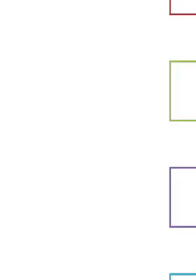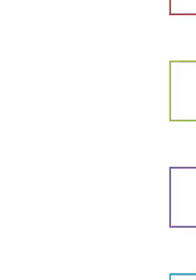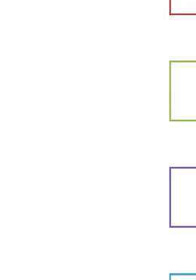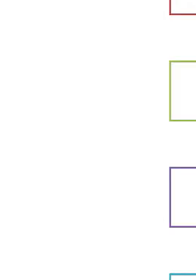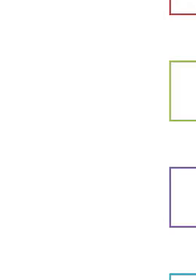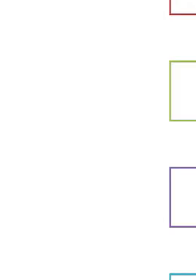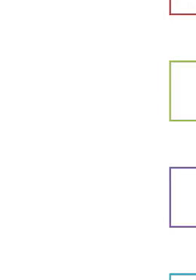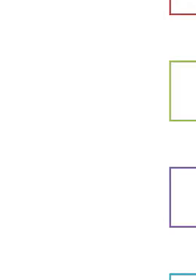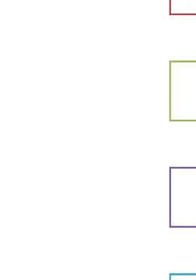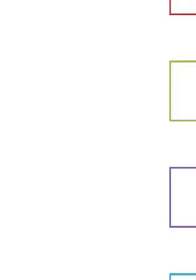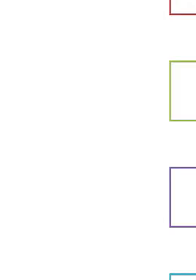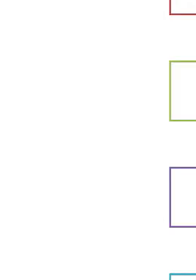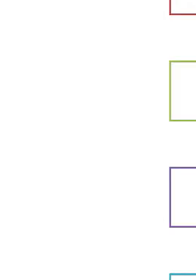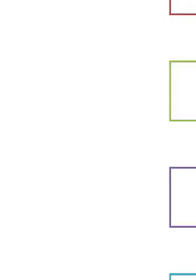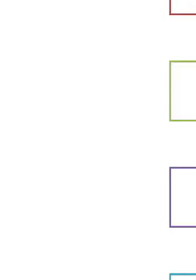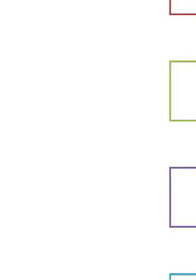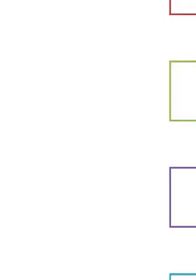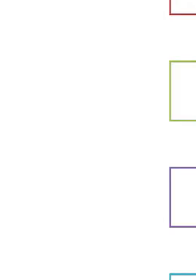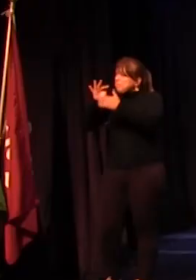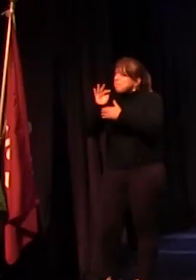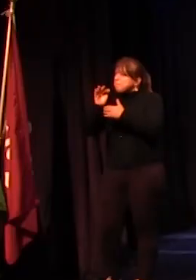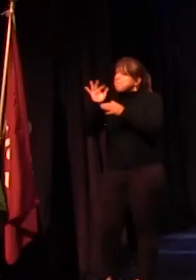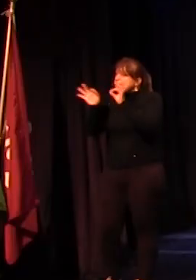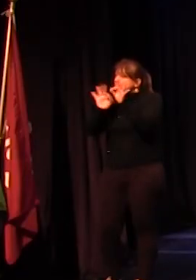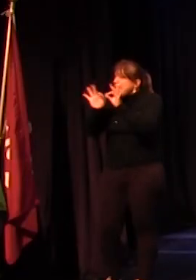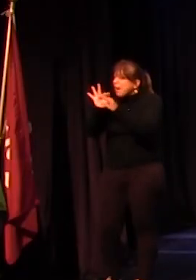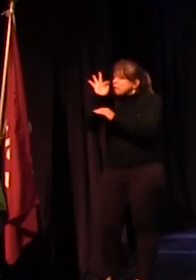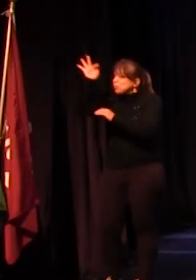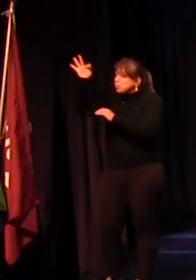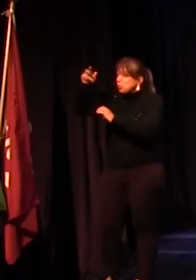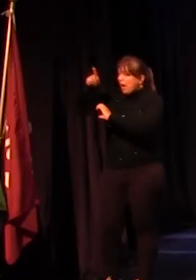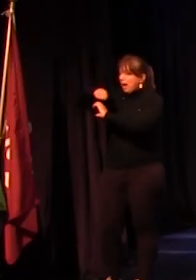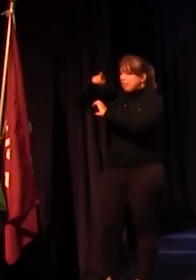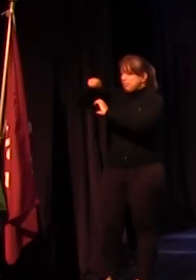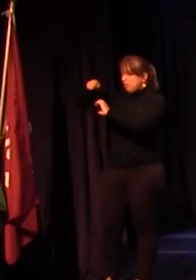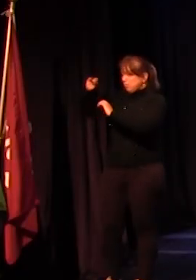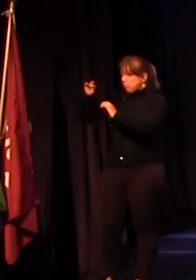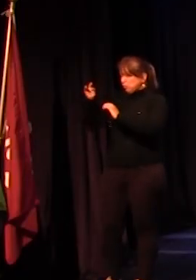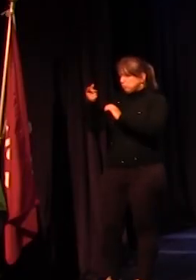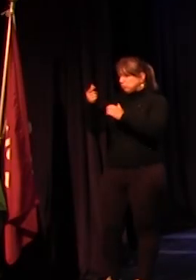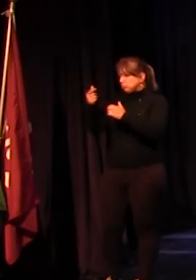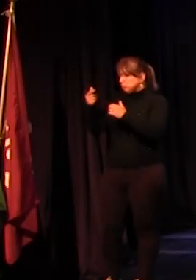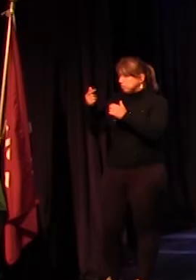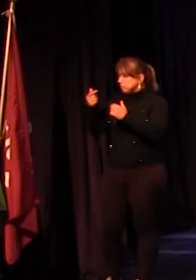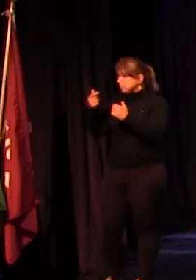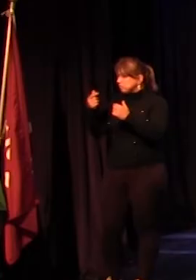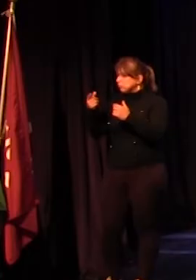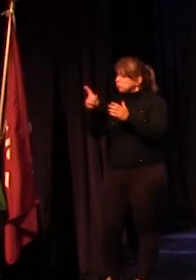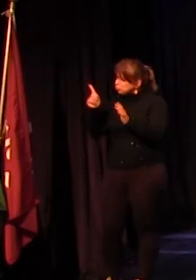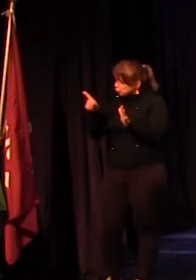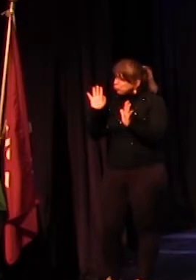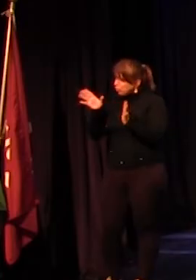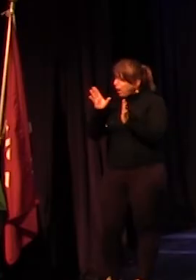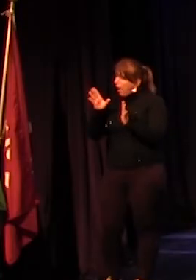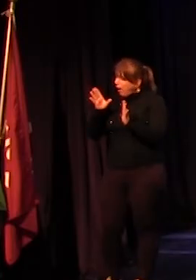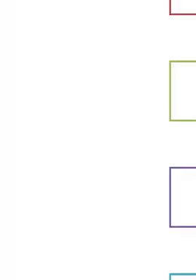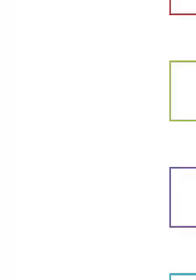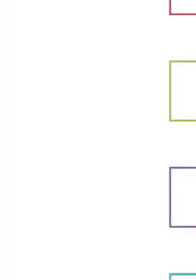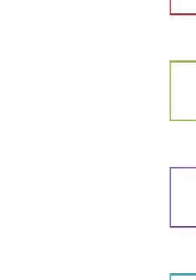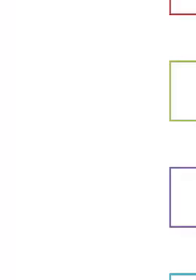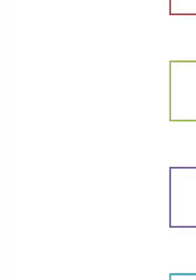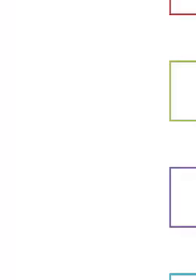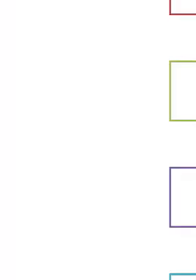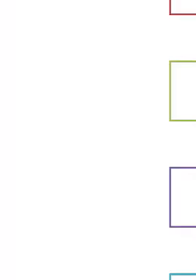aprendizagem acadêmica desses alunos. Então, nós já temos estudos, já temos pesquisas que já apontam isso.